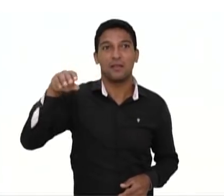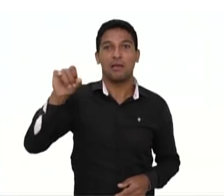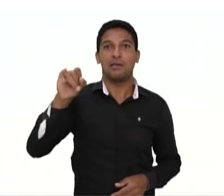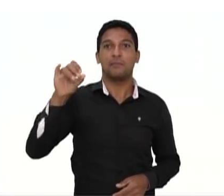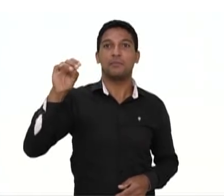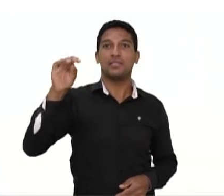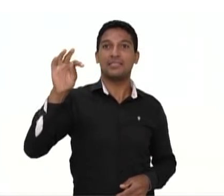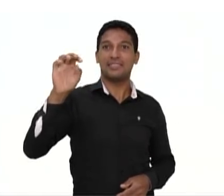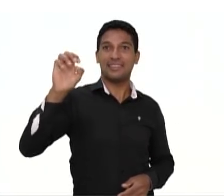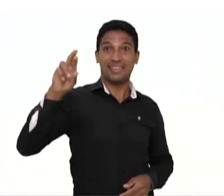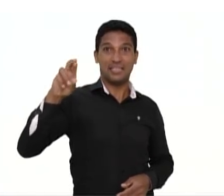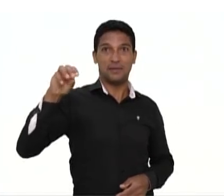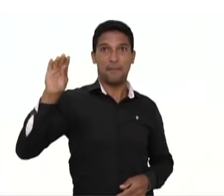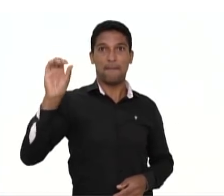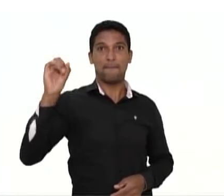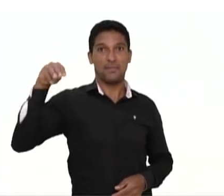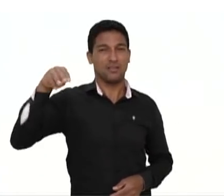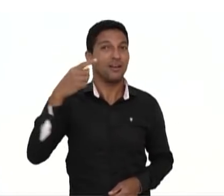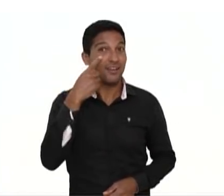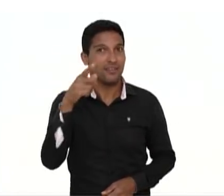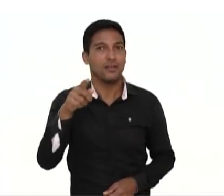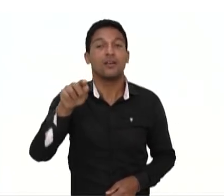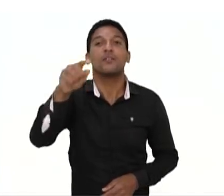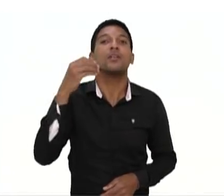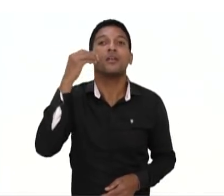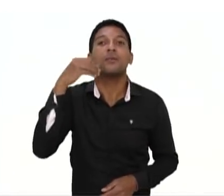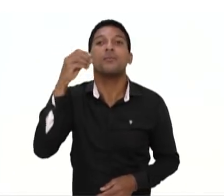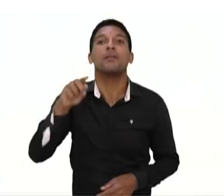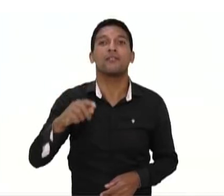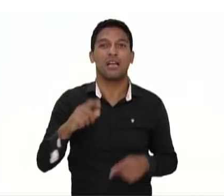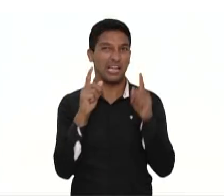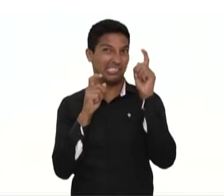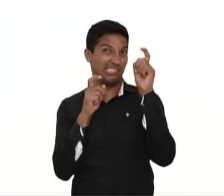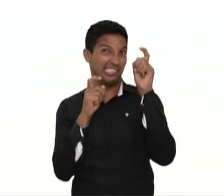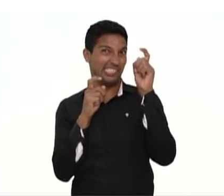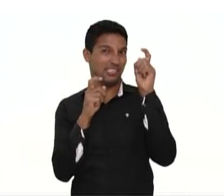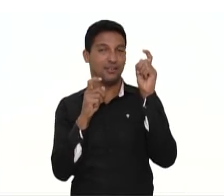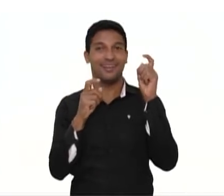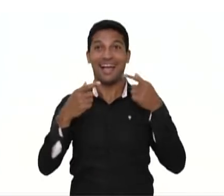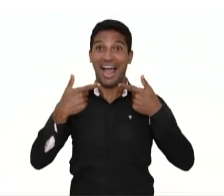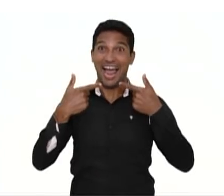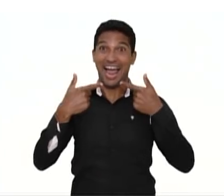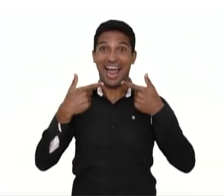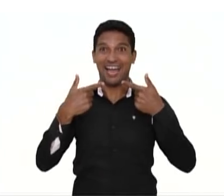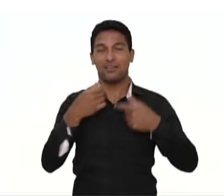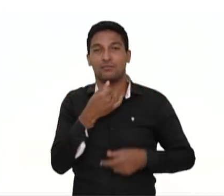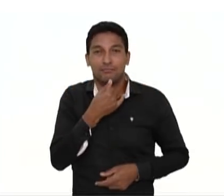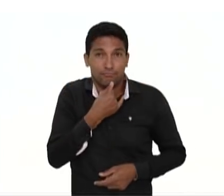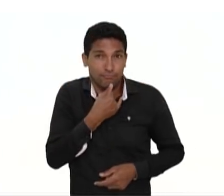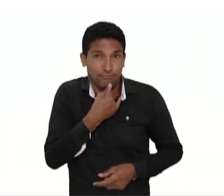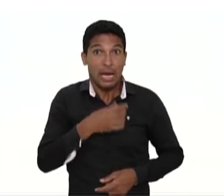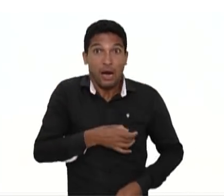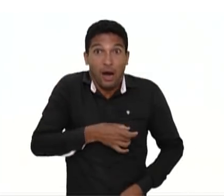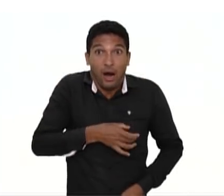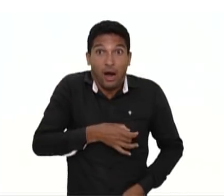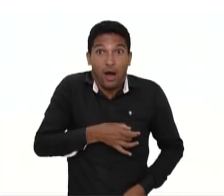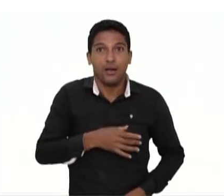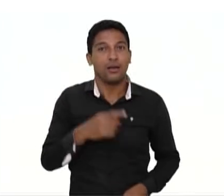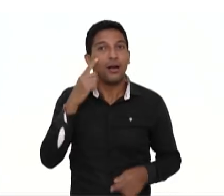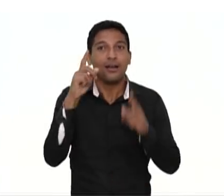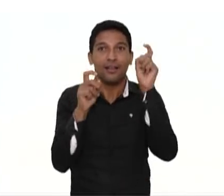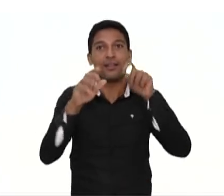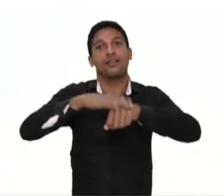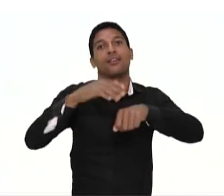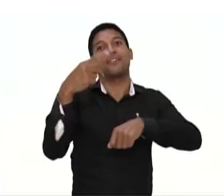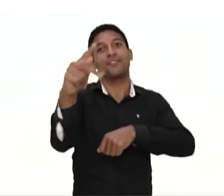caretas, trabalhando emoções diferentes, tristeza, alegria, medo, etc. Então, agora é